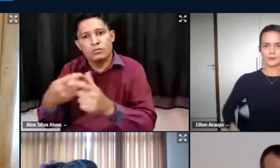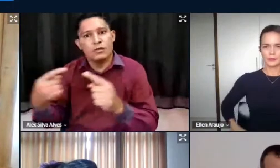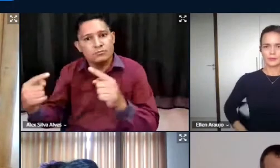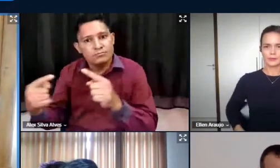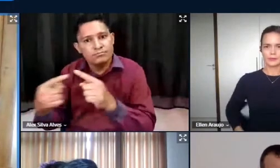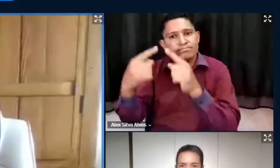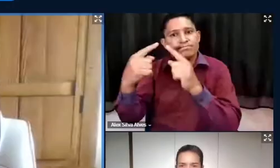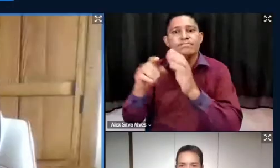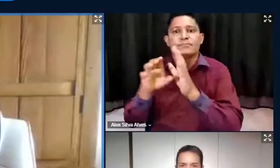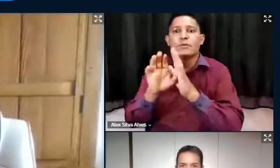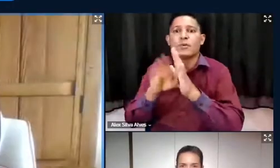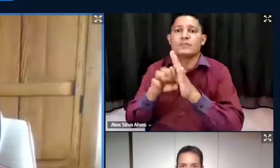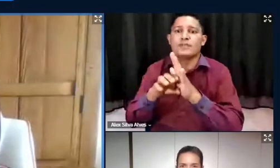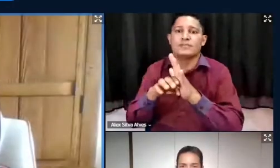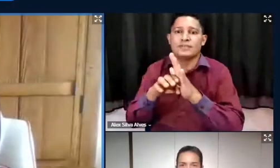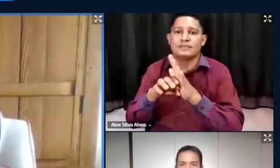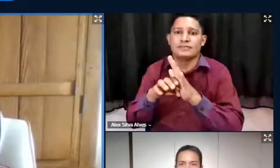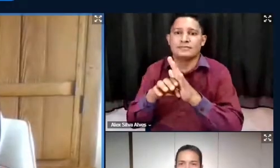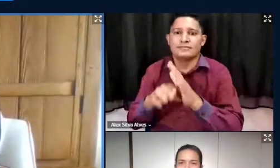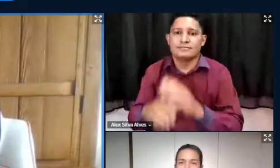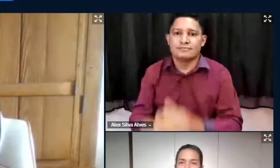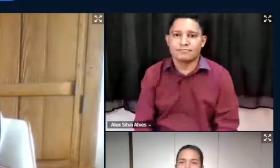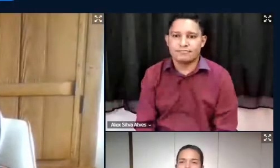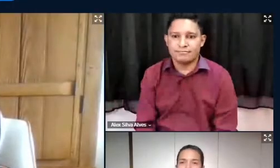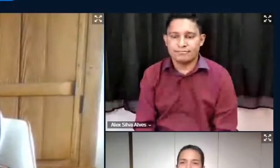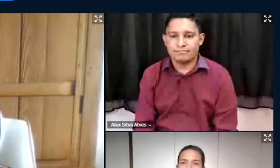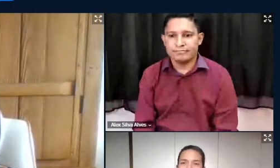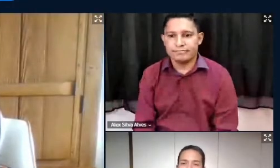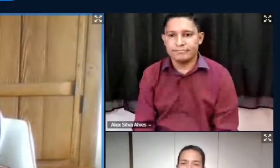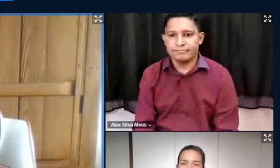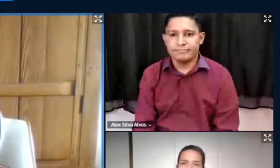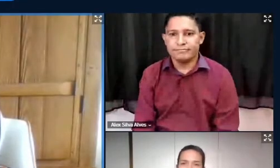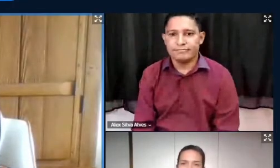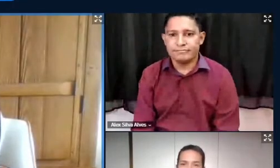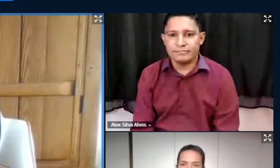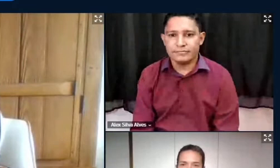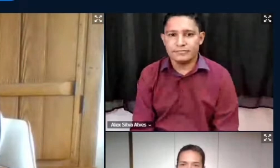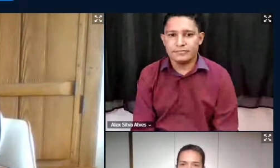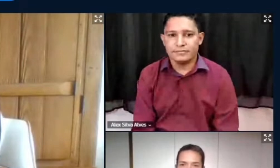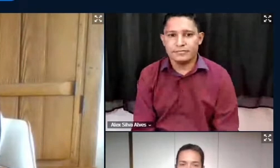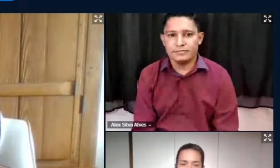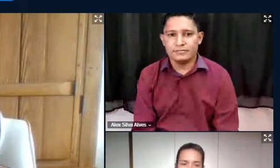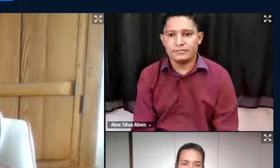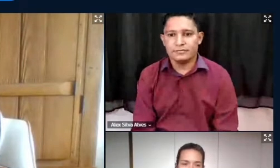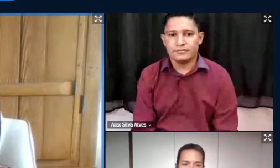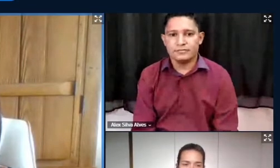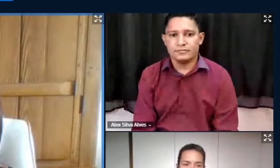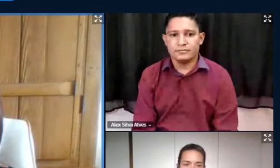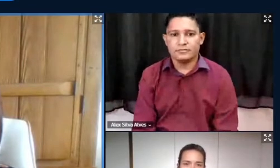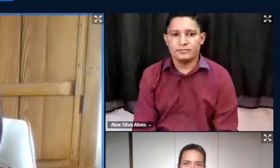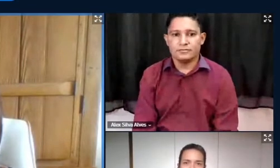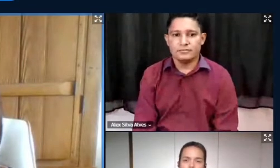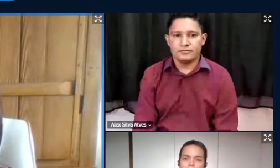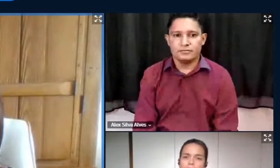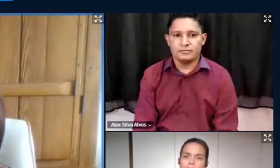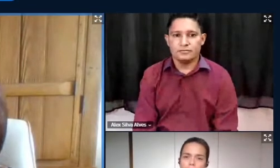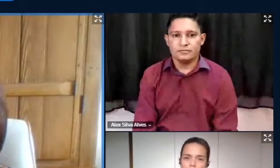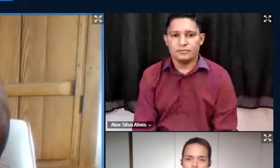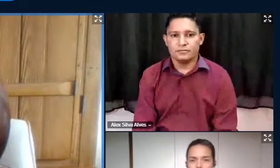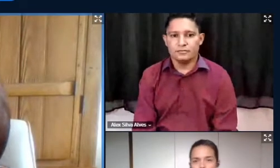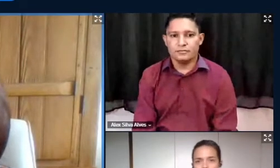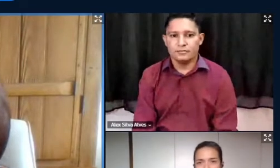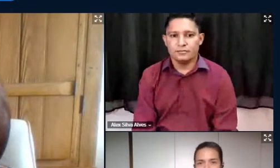ser alterados nesse processo. E alguns outros que precisavam, efetivamente, alguns outros não, os outros precisavam